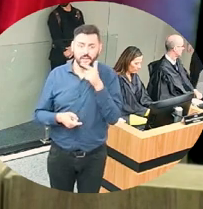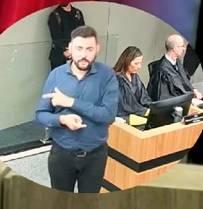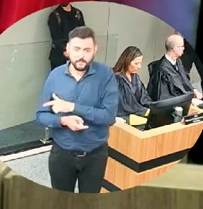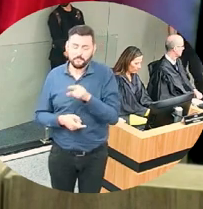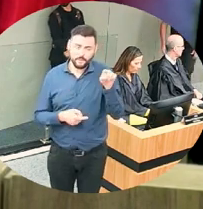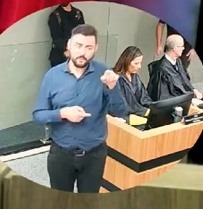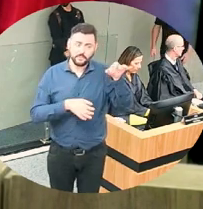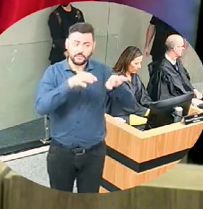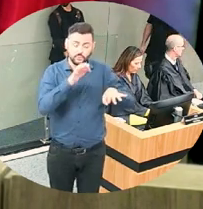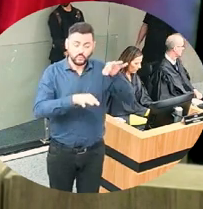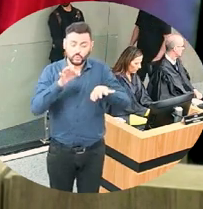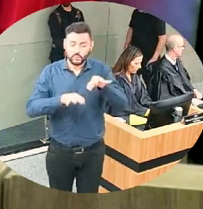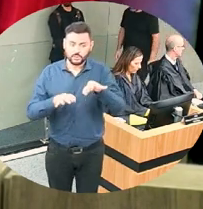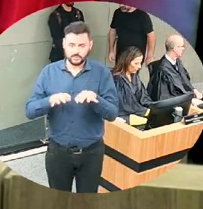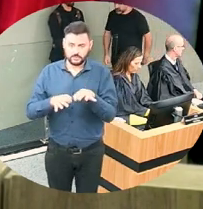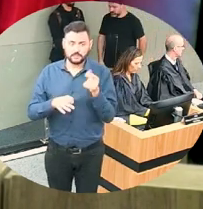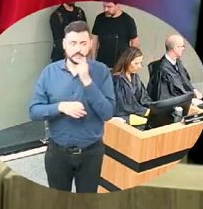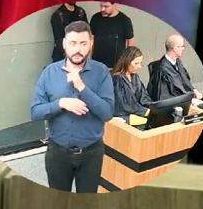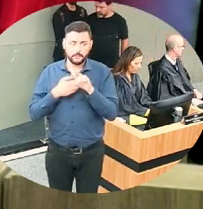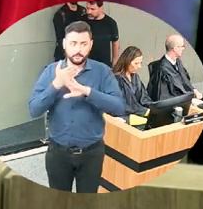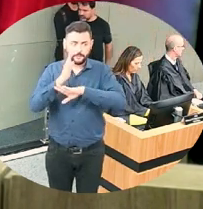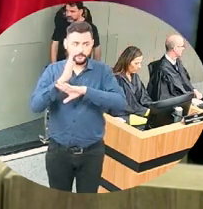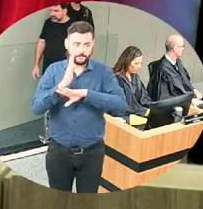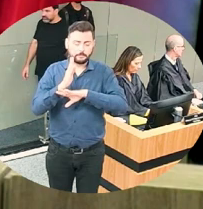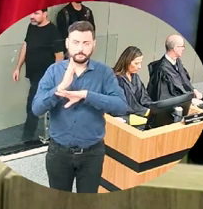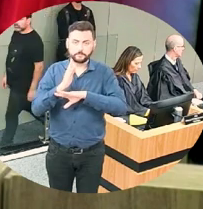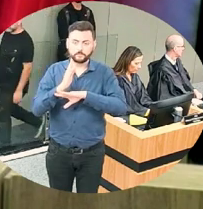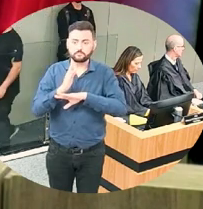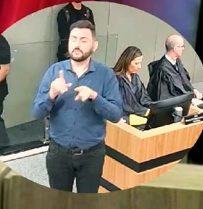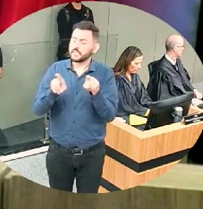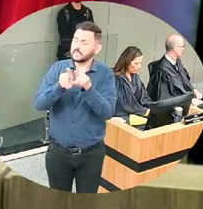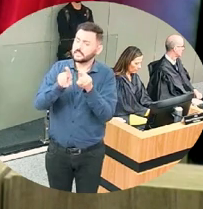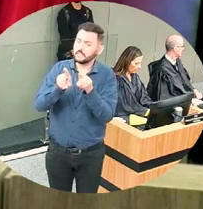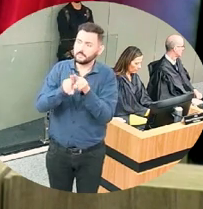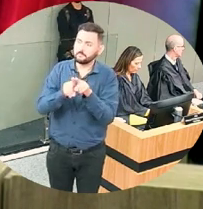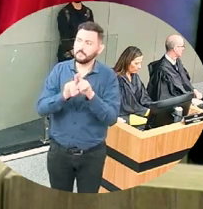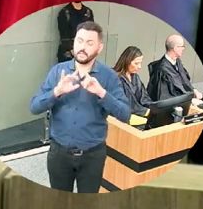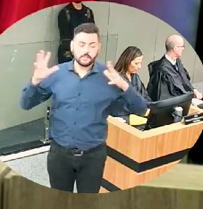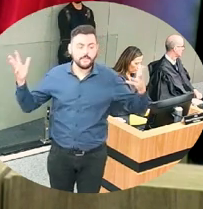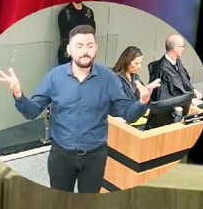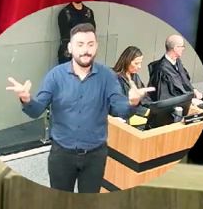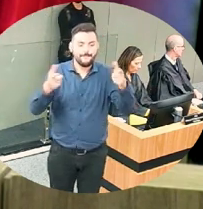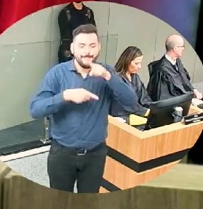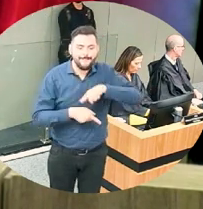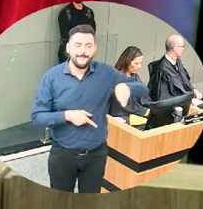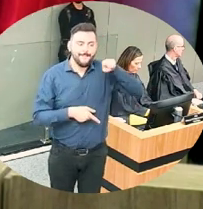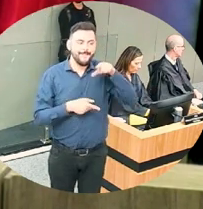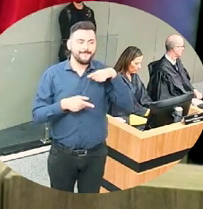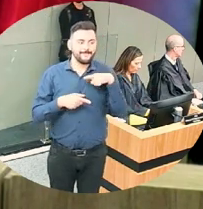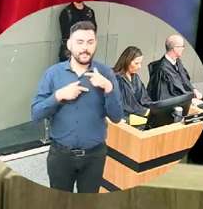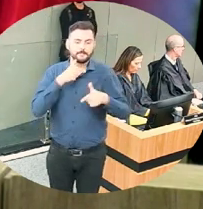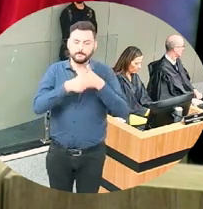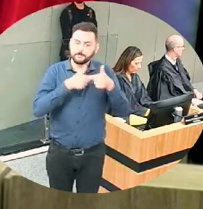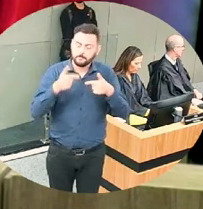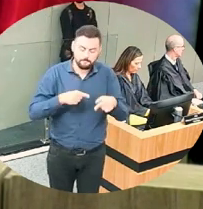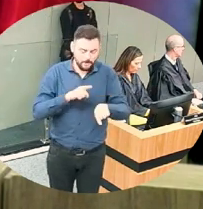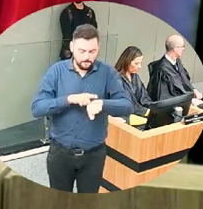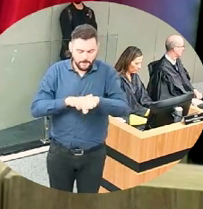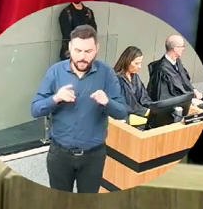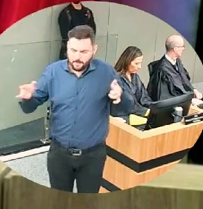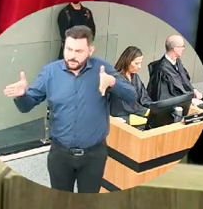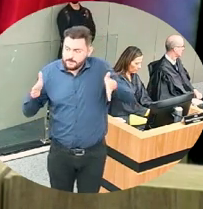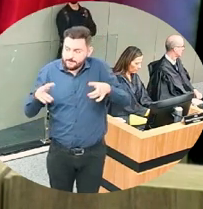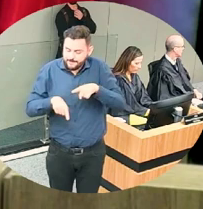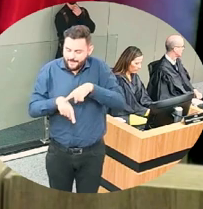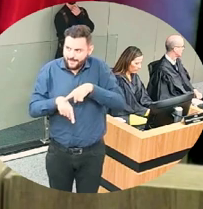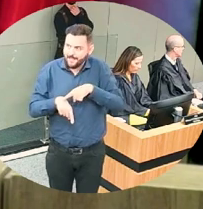Justiça repito Como já eu disse em outra oportunidade que vossas excelências buscaram assumir o protagonismo de seu tempo